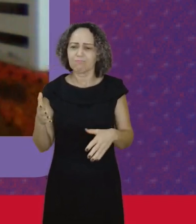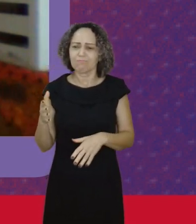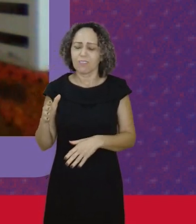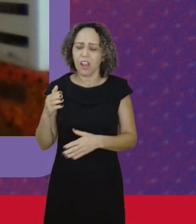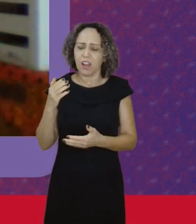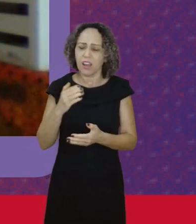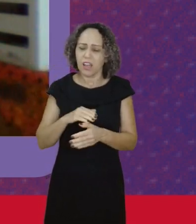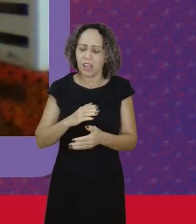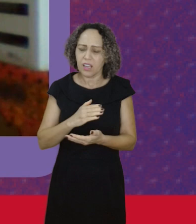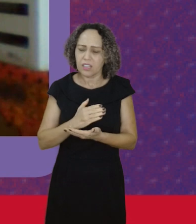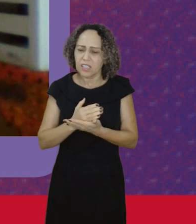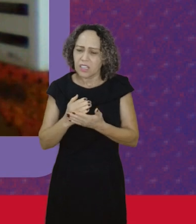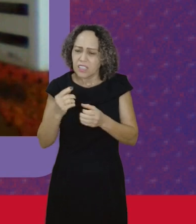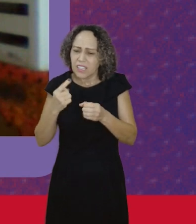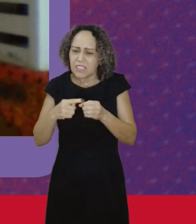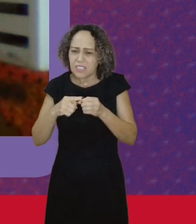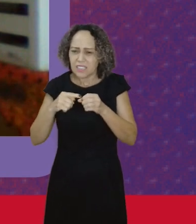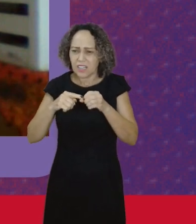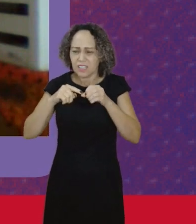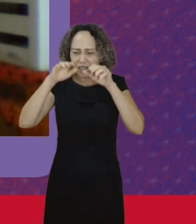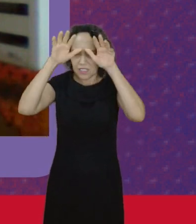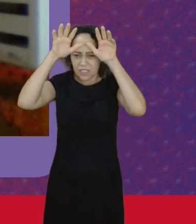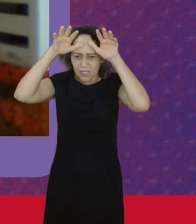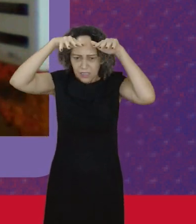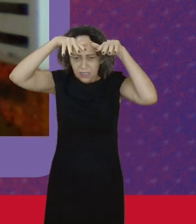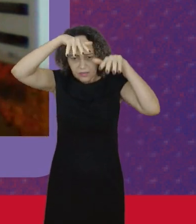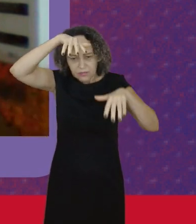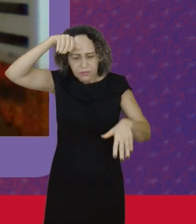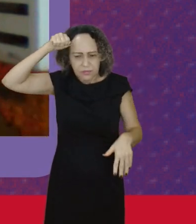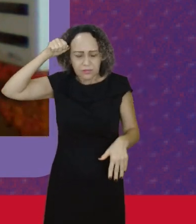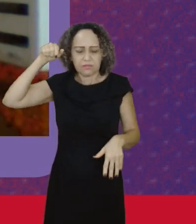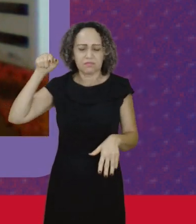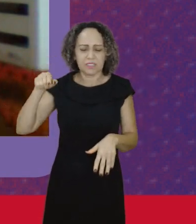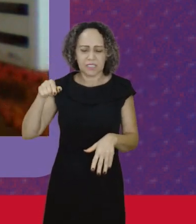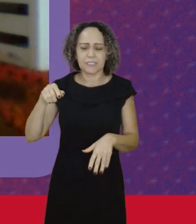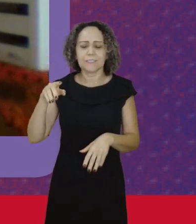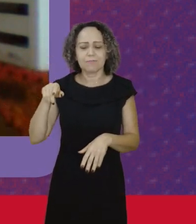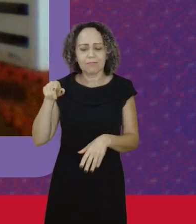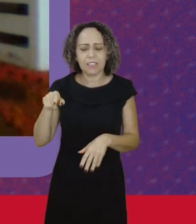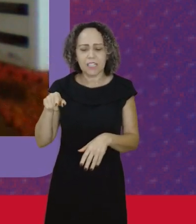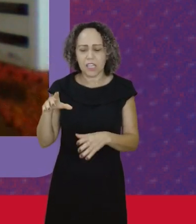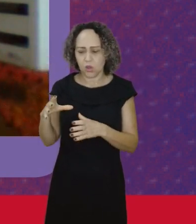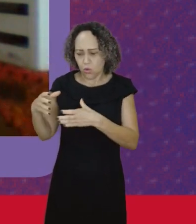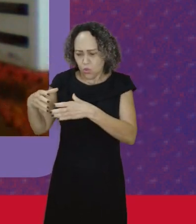esse poder conservador de direita e de extrema-direita ganhou